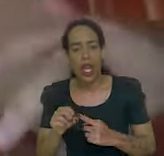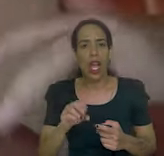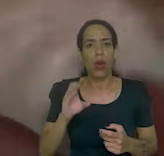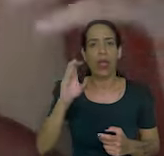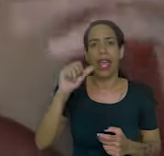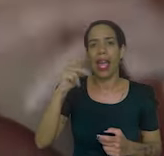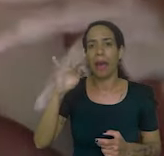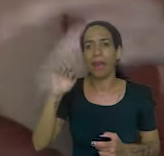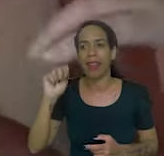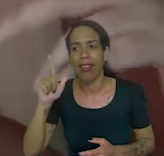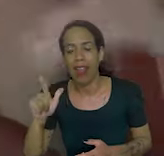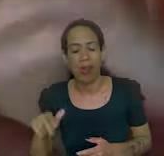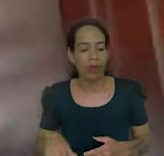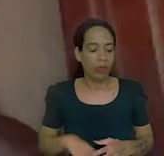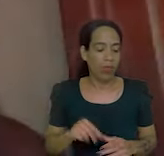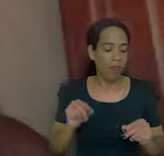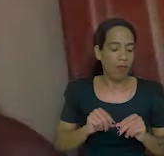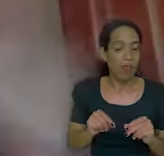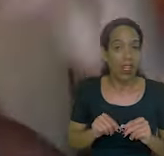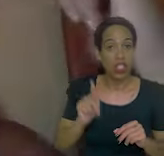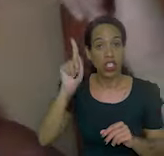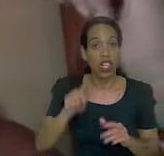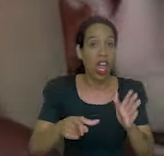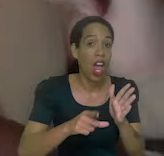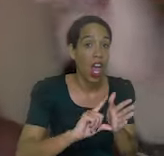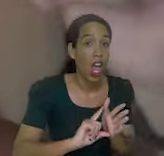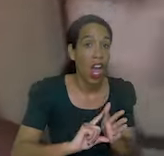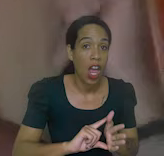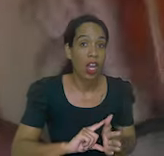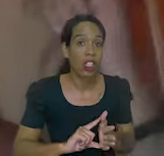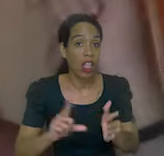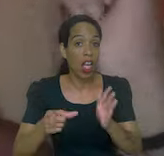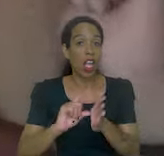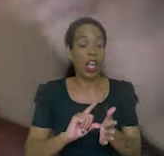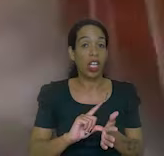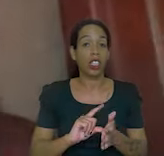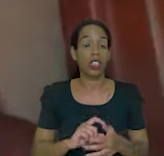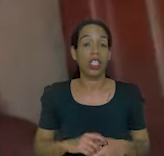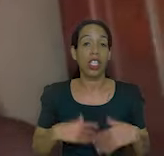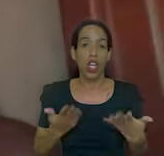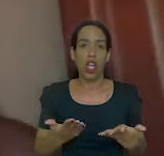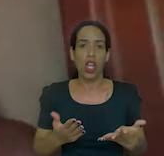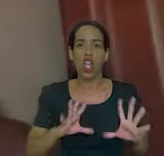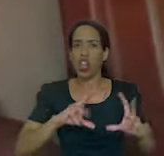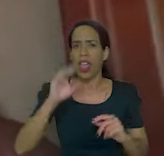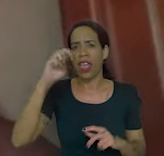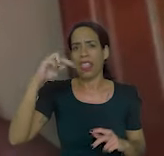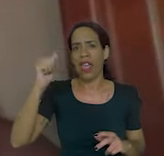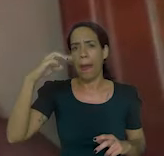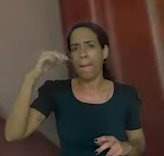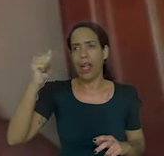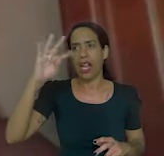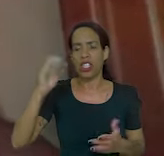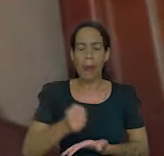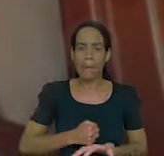capital. Eu fiz na gestão anterior, né? A minha Enamat foi na gestão anterior, e toda a Enamat foi